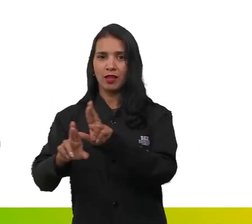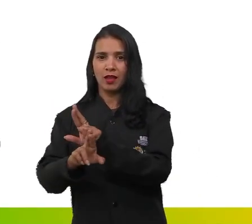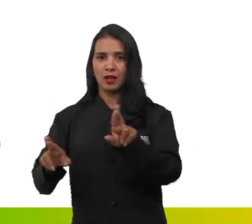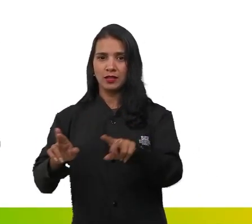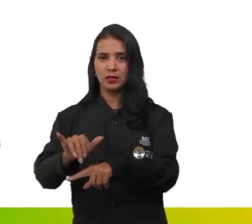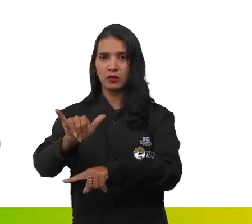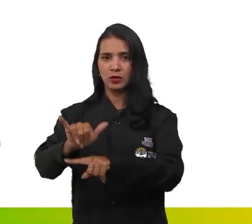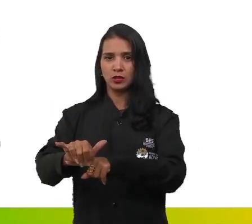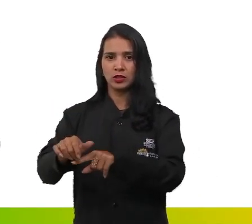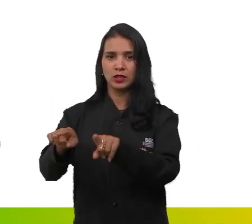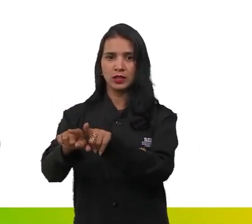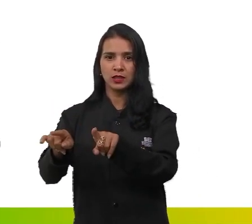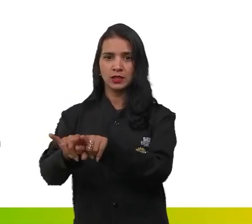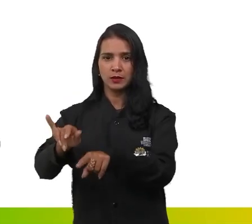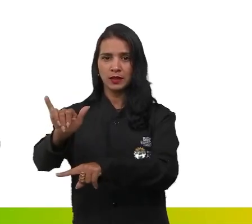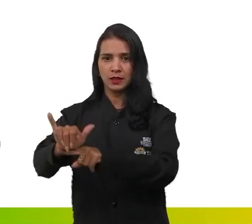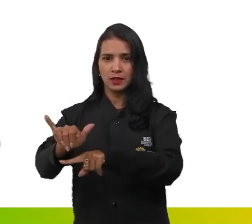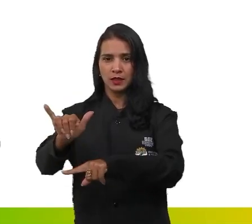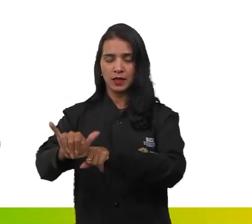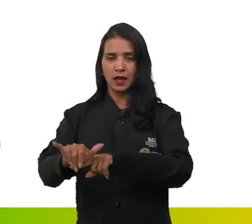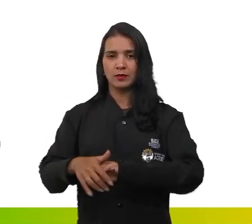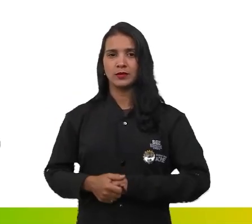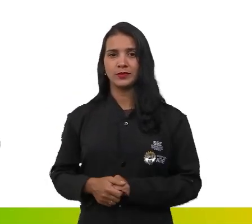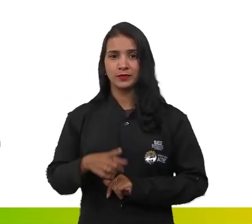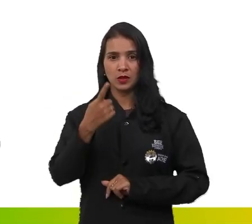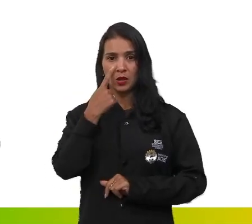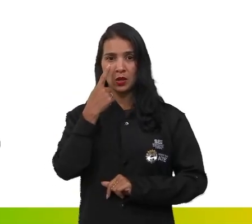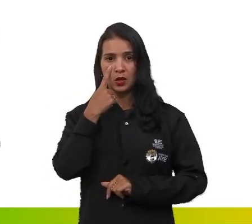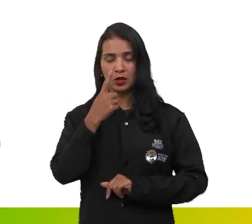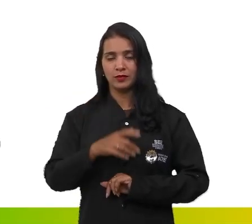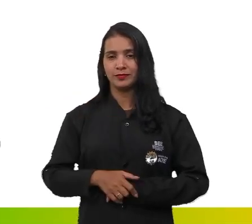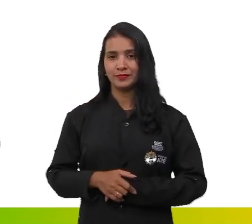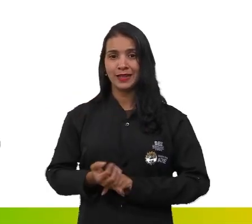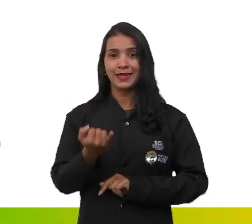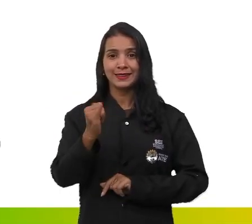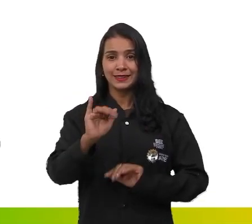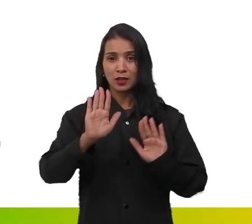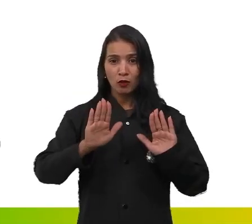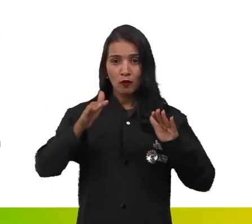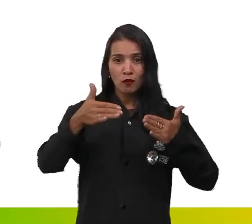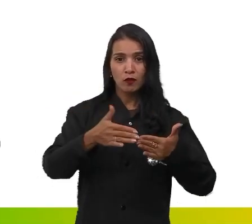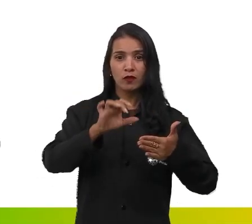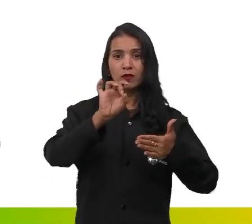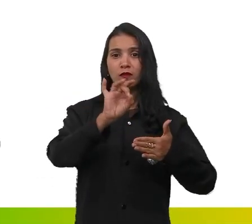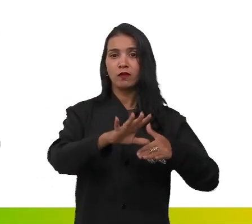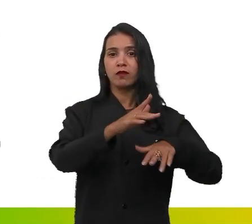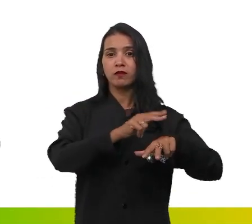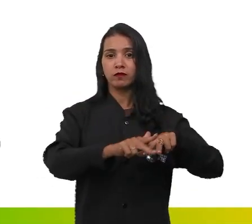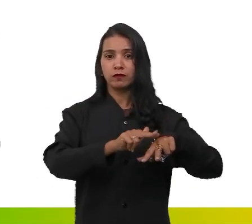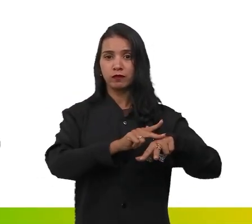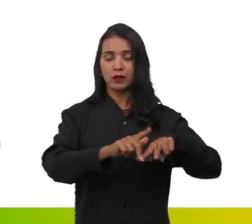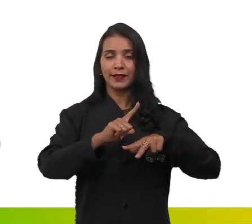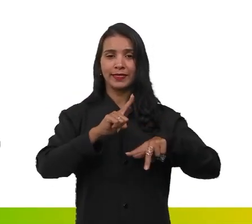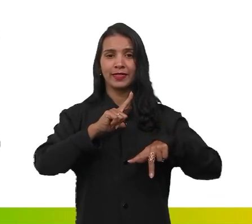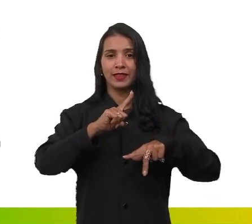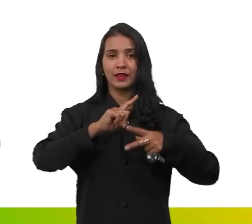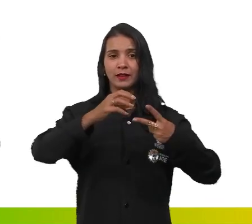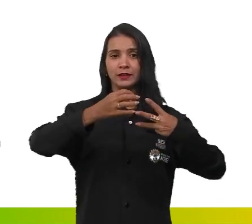o X. Então, exemplos de característica restrita ao sexo, né? Restrita ao sexo. Temos